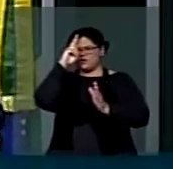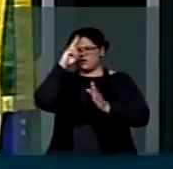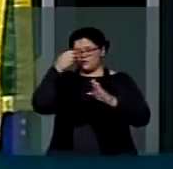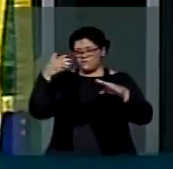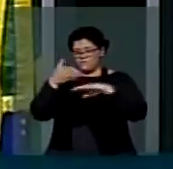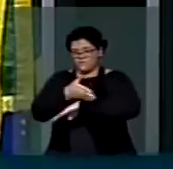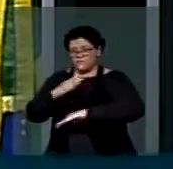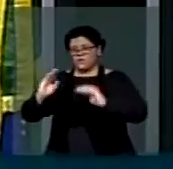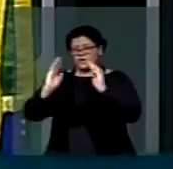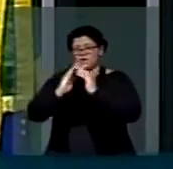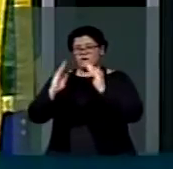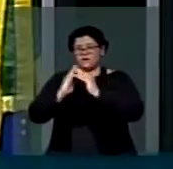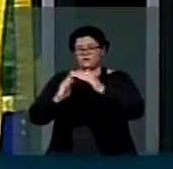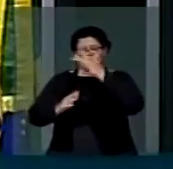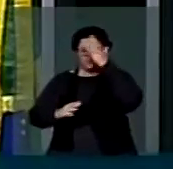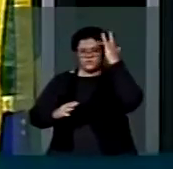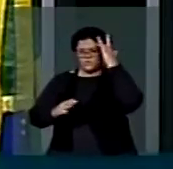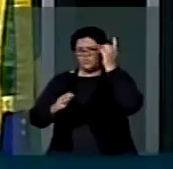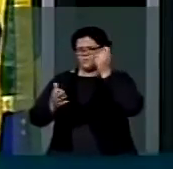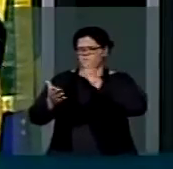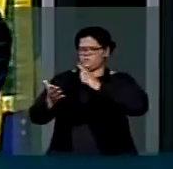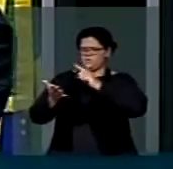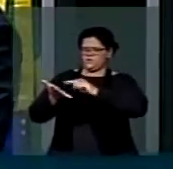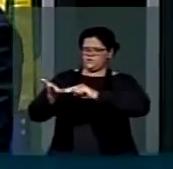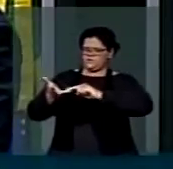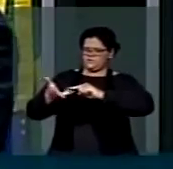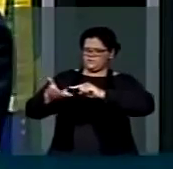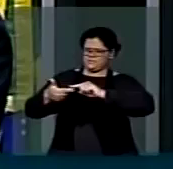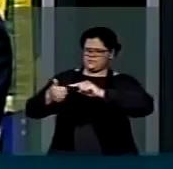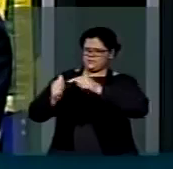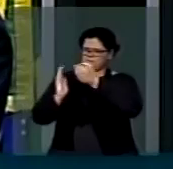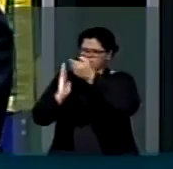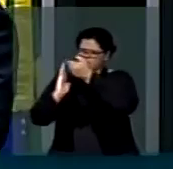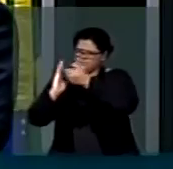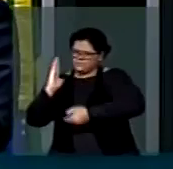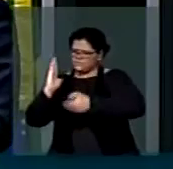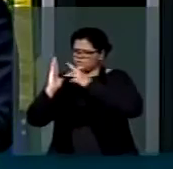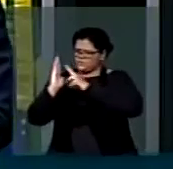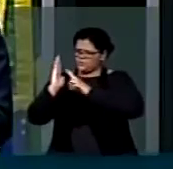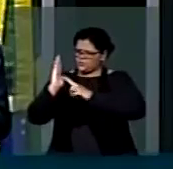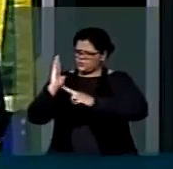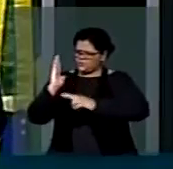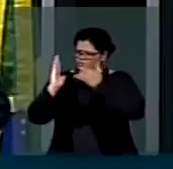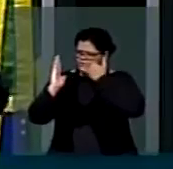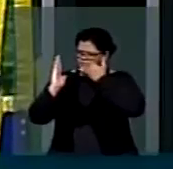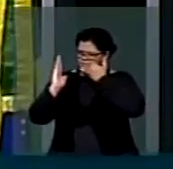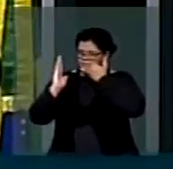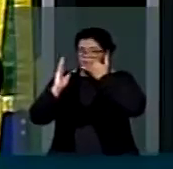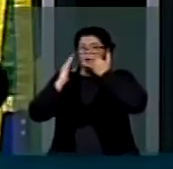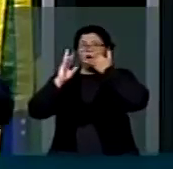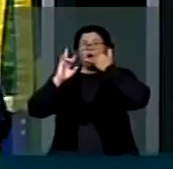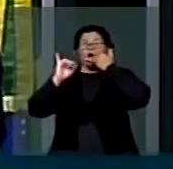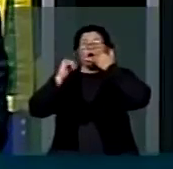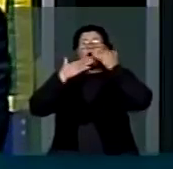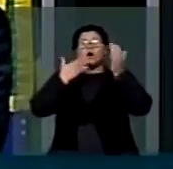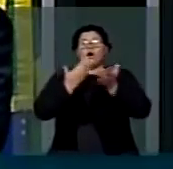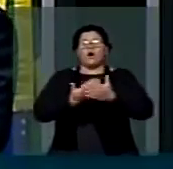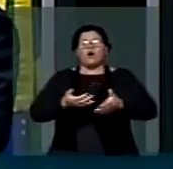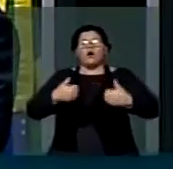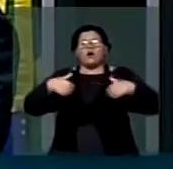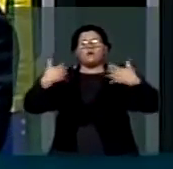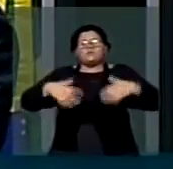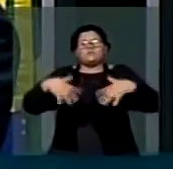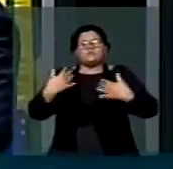a relação de telefonemas, já colocando a mão nas pessoas, o próximo passo seria aqui em